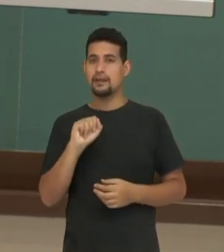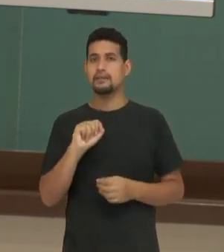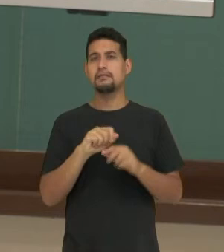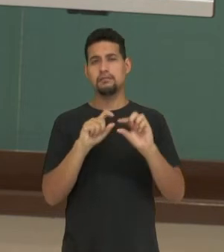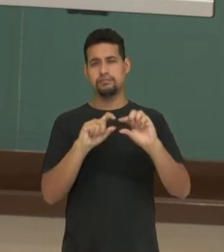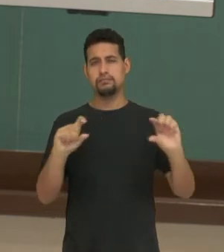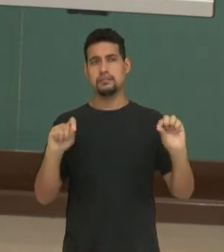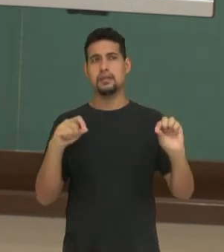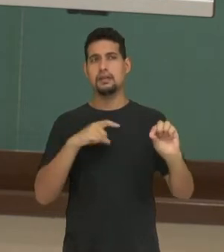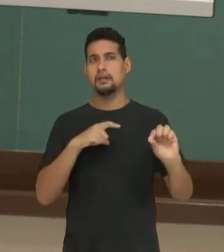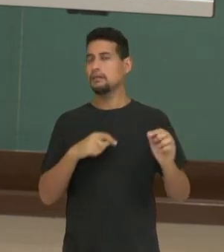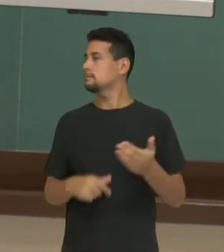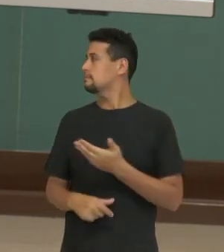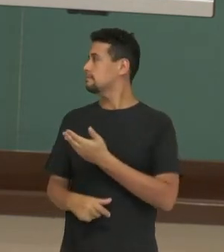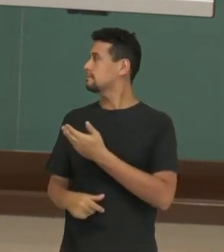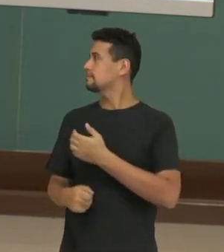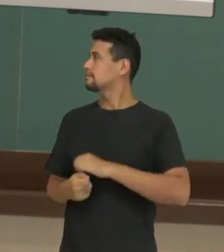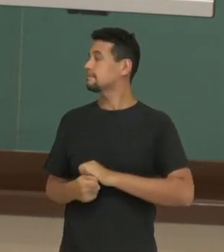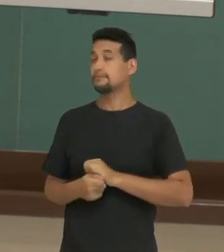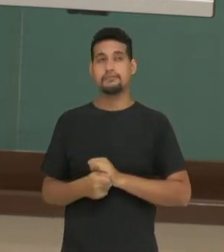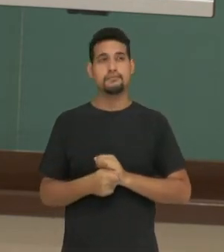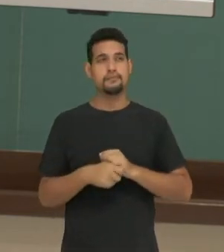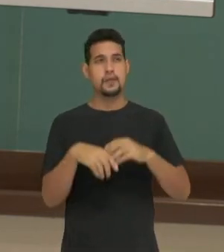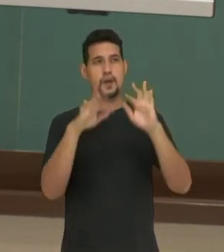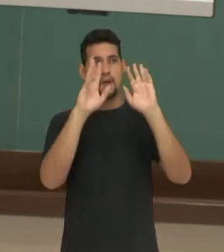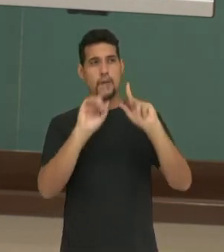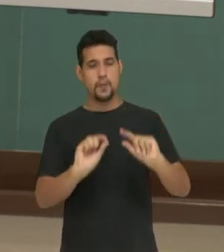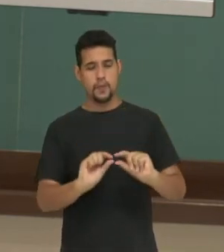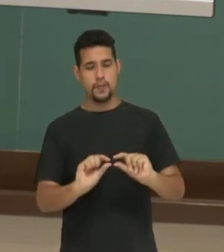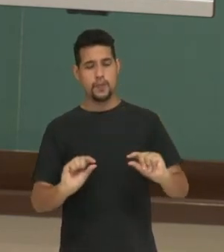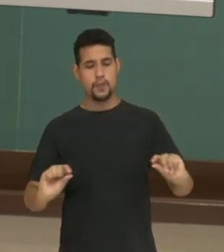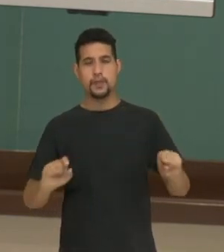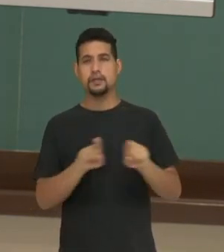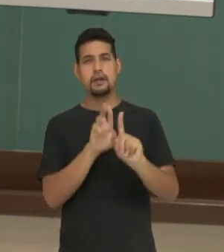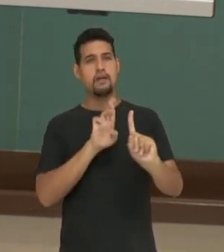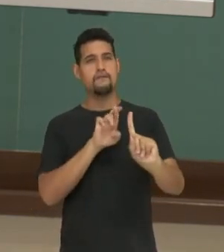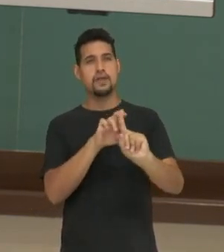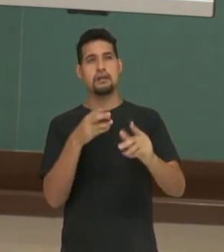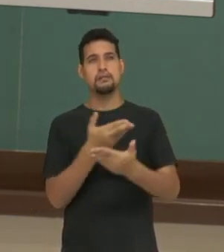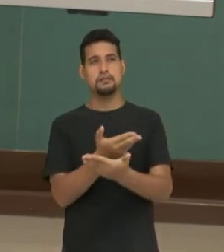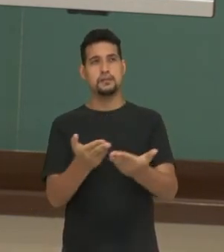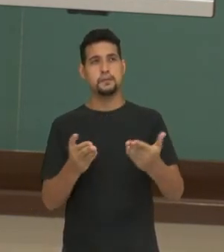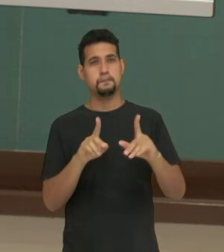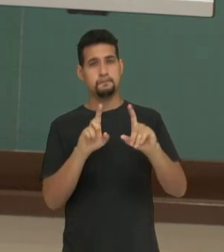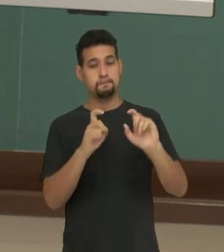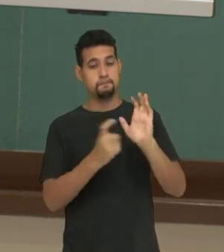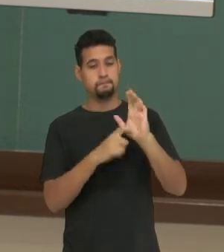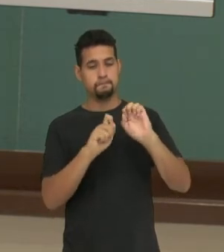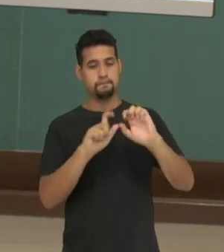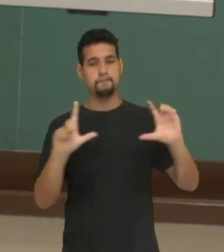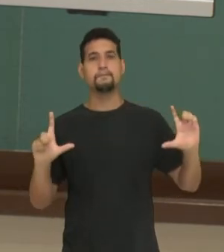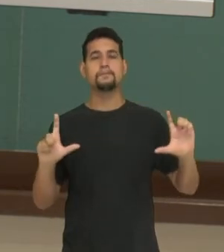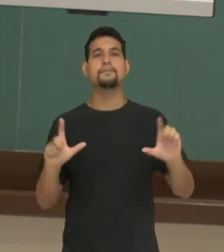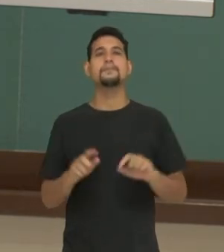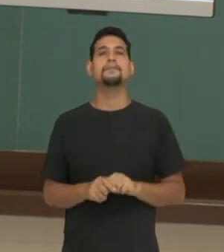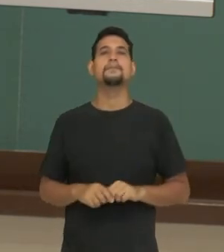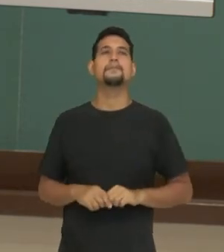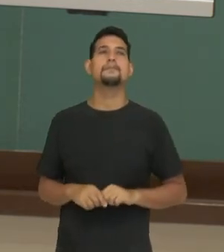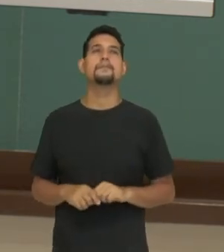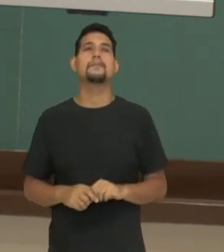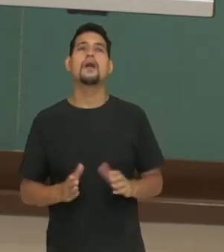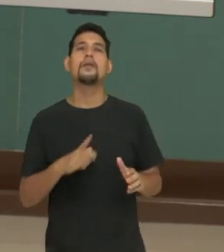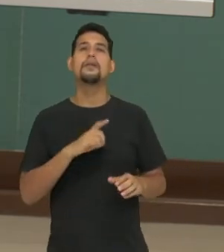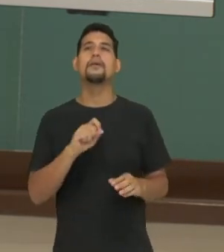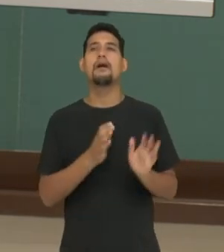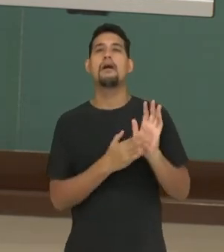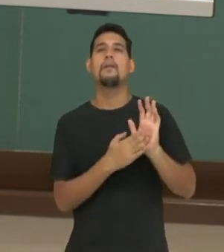modaaulongodosanos.blogs. Né, está aqui na parte inferior do slide as referências para vocês acessarem. Então, temos aqui agora